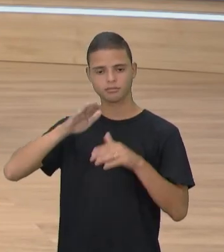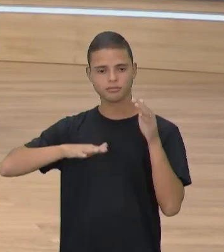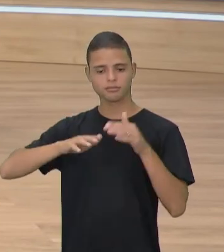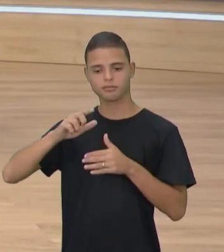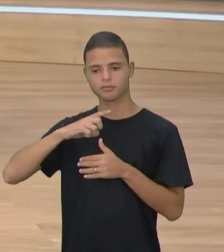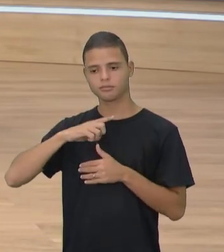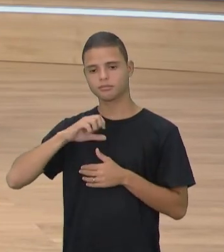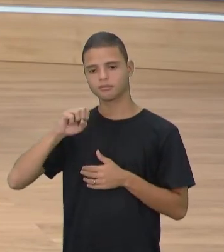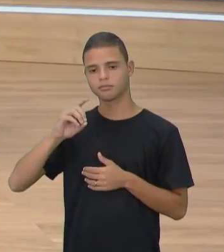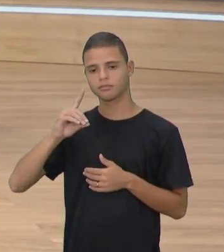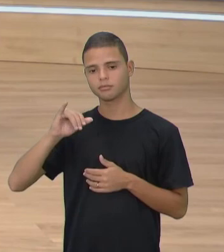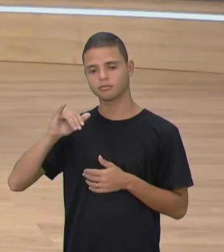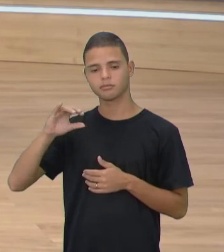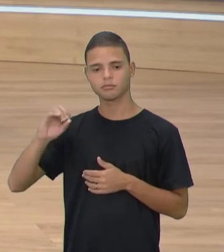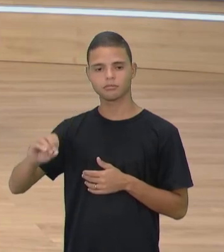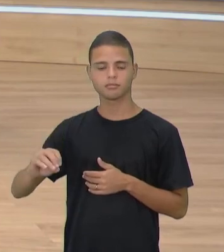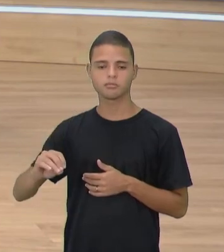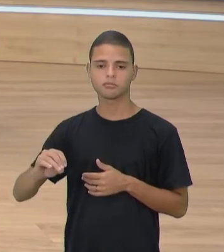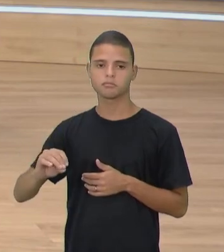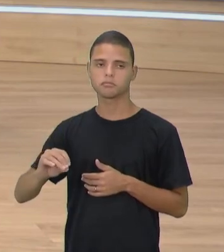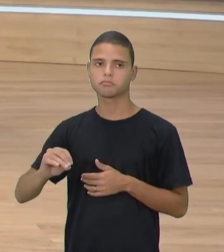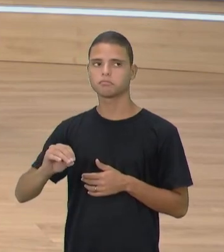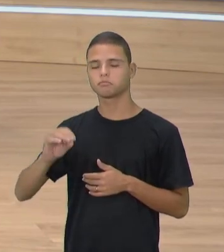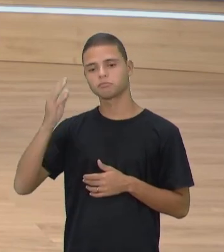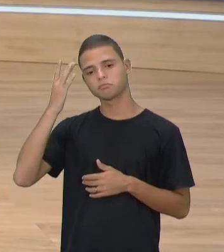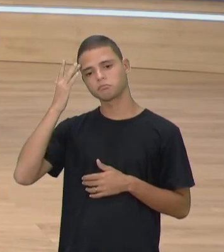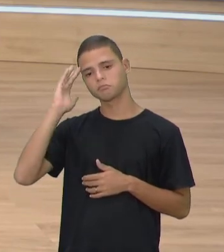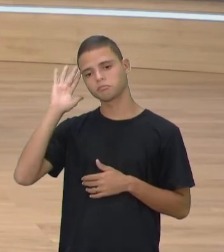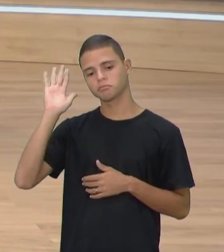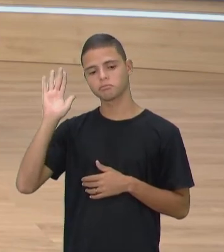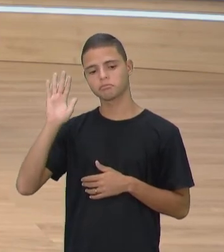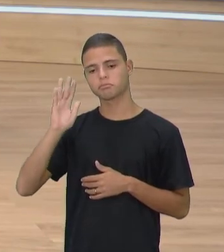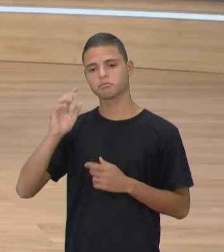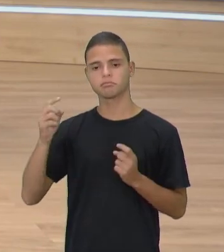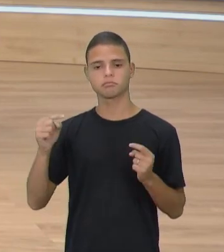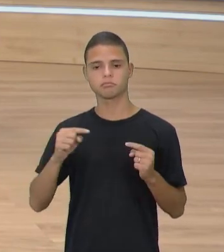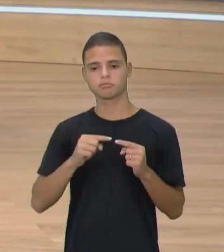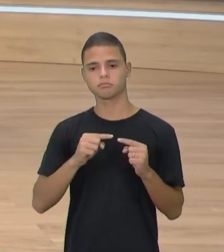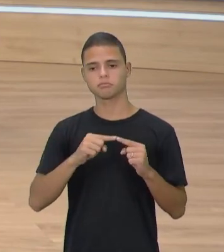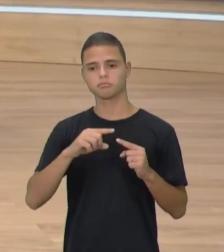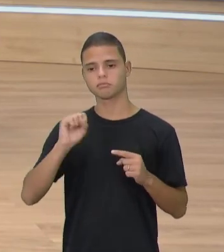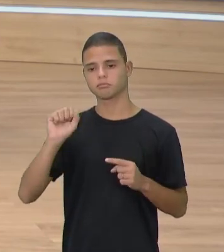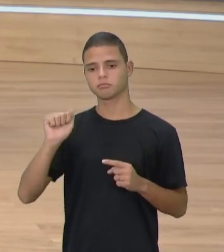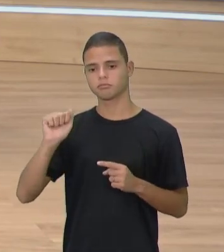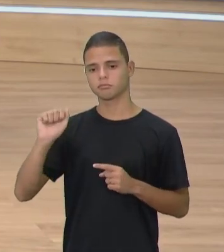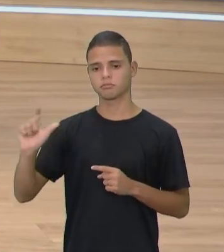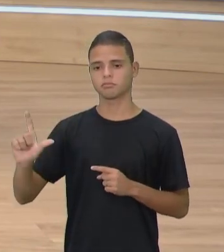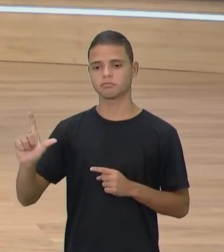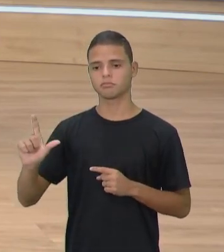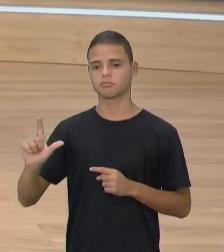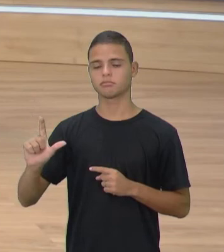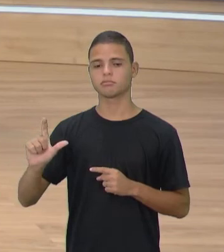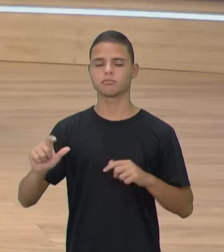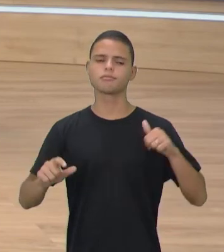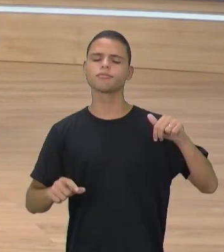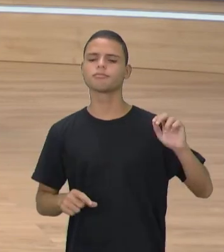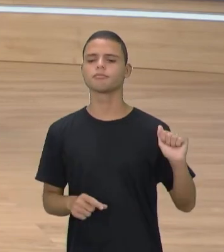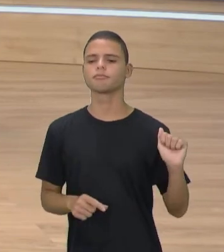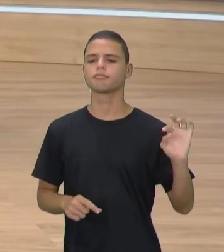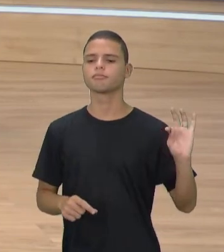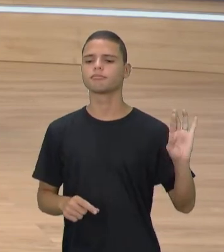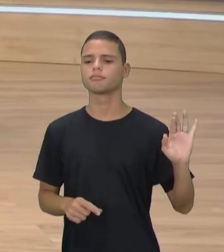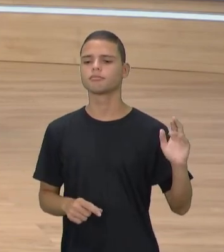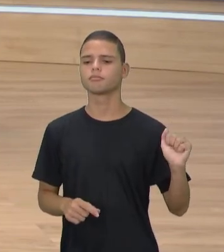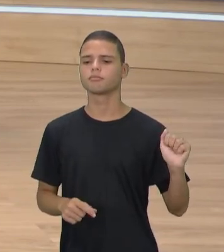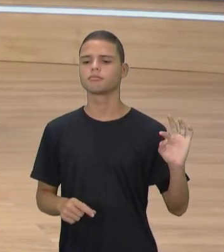lá sódio e até onde eu sei, parece que tem a ver com algo salgado, com sal. É verdade. Nitrato em si, qual é o